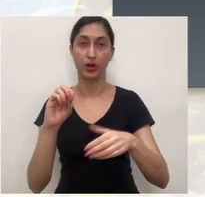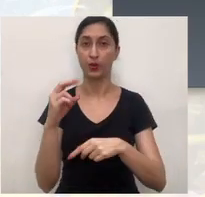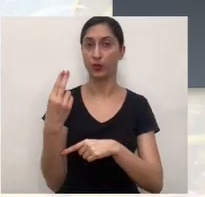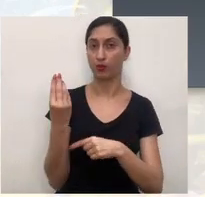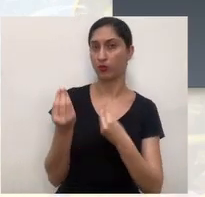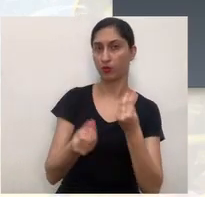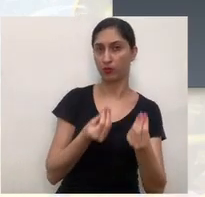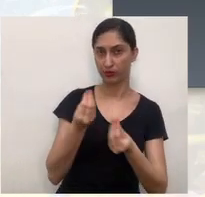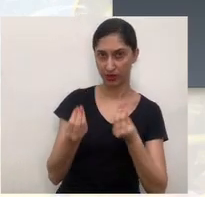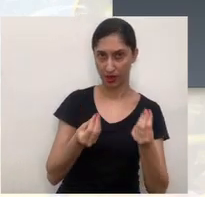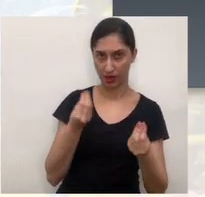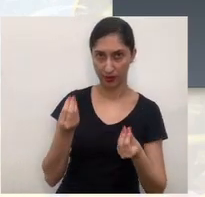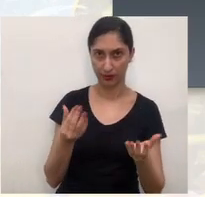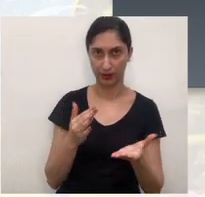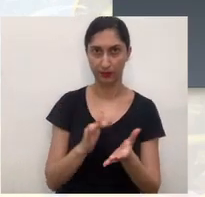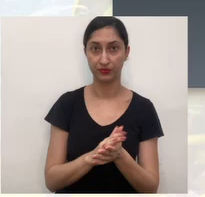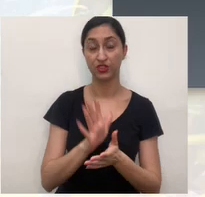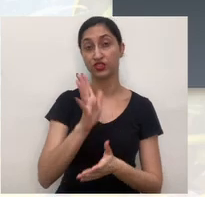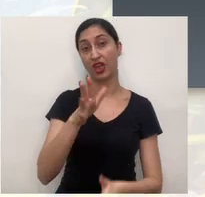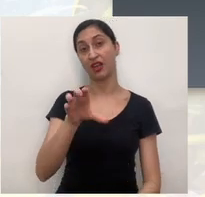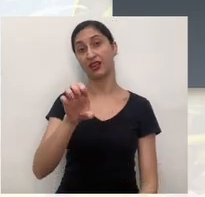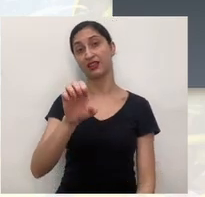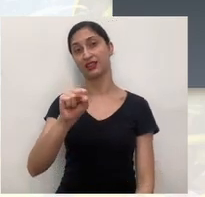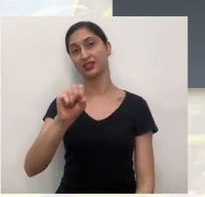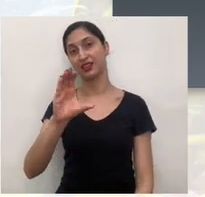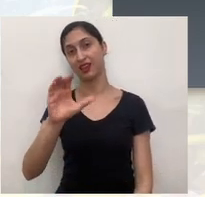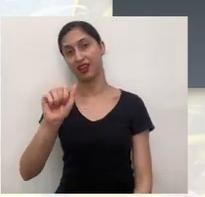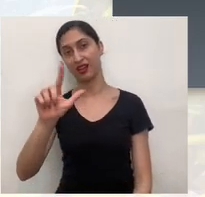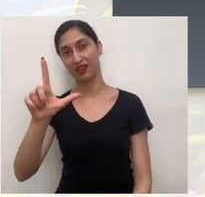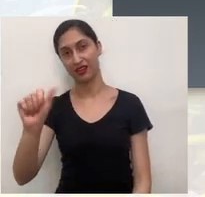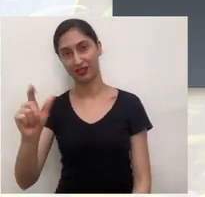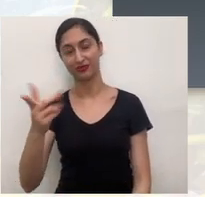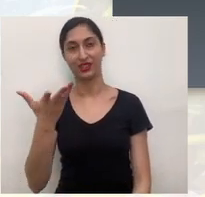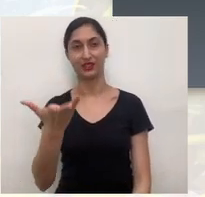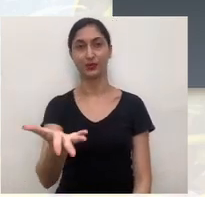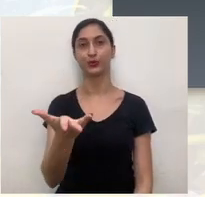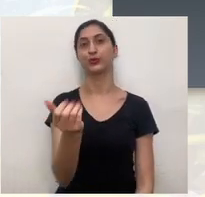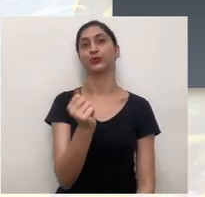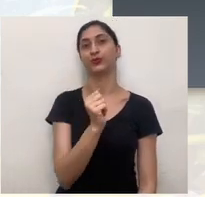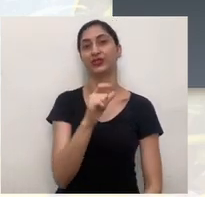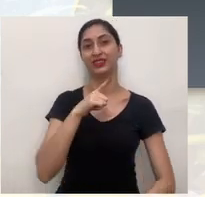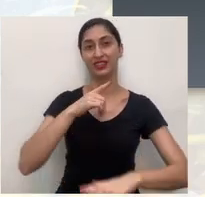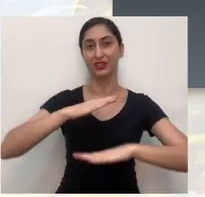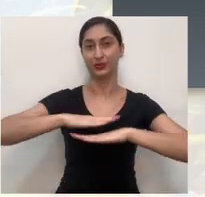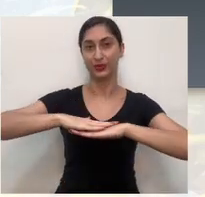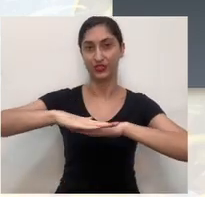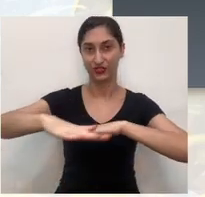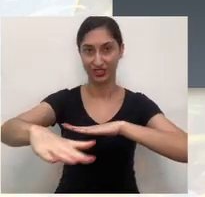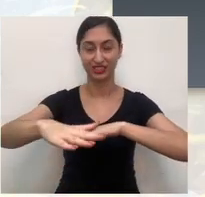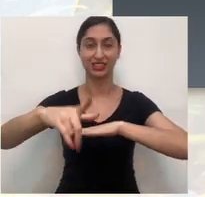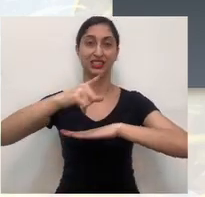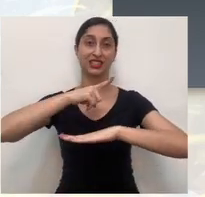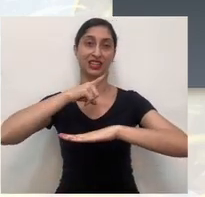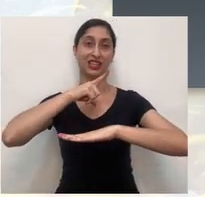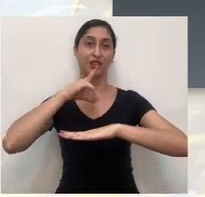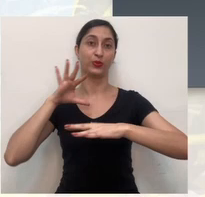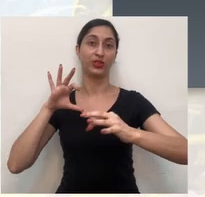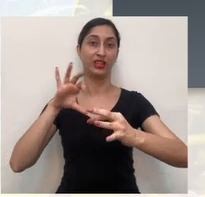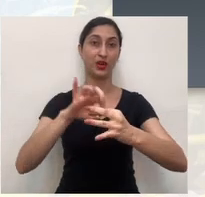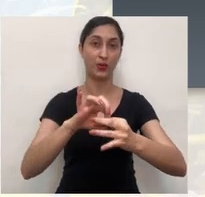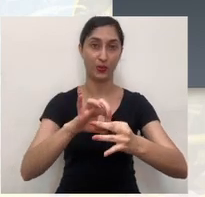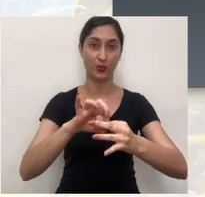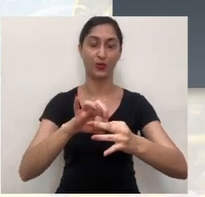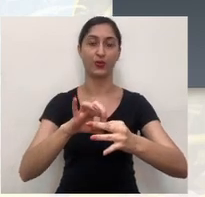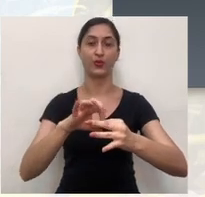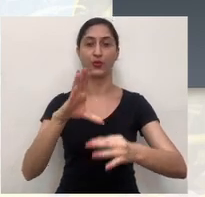outra coisa. Ele já está na escala, mas é em superfície e preso a